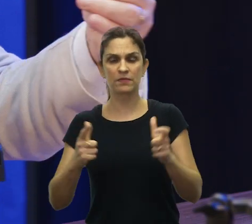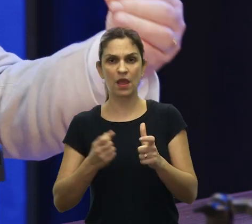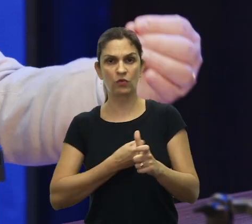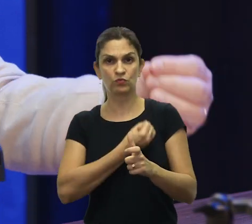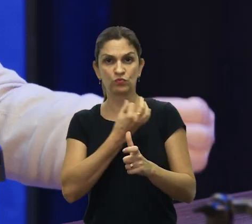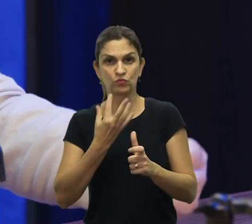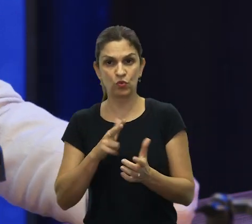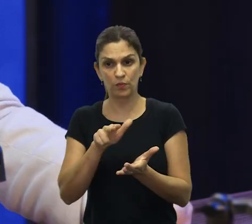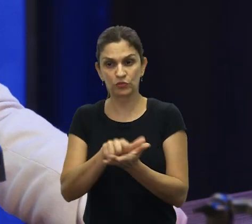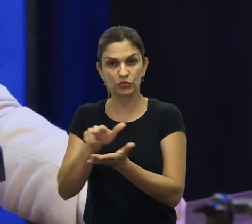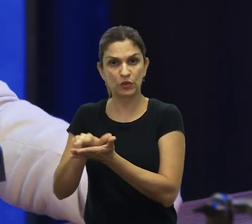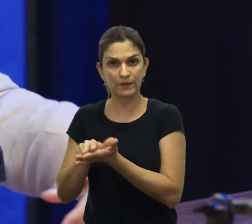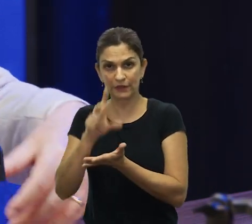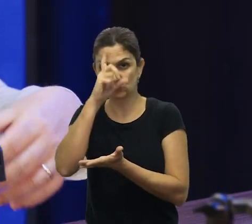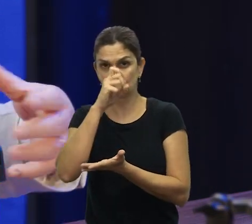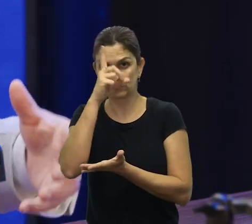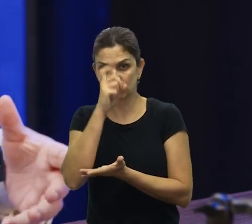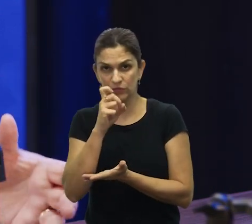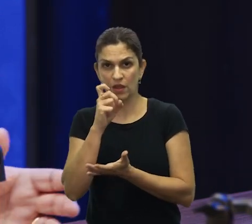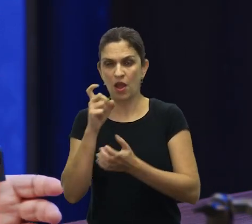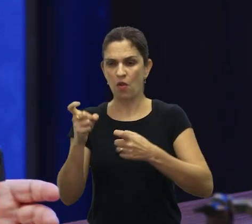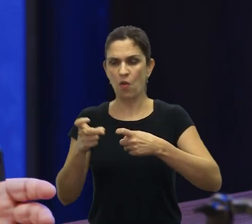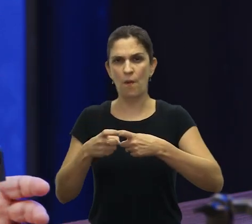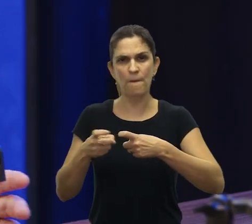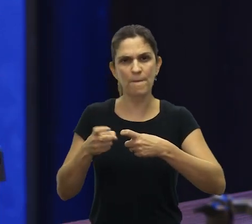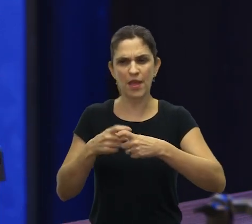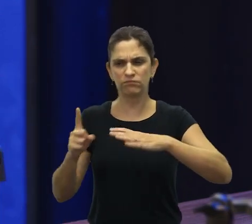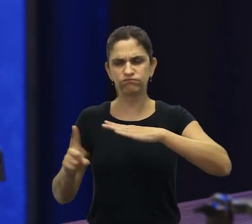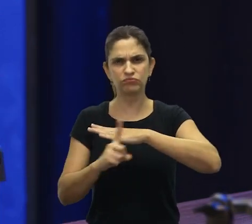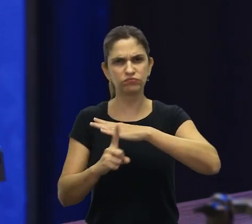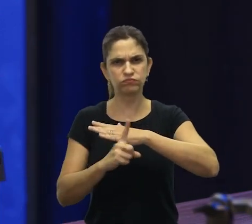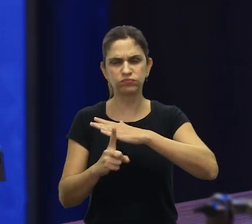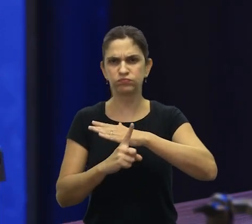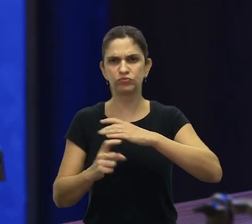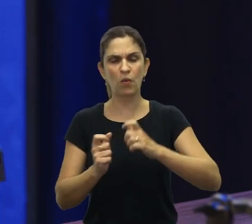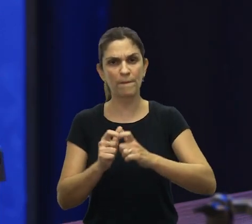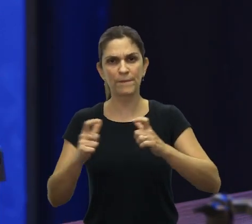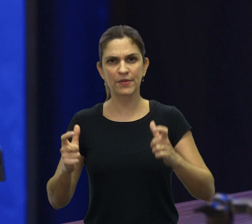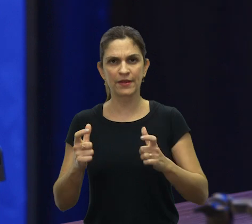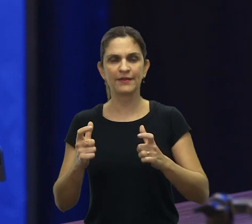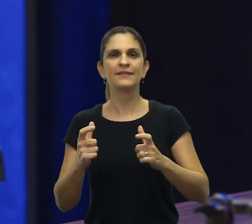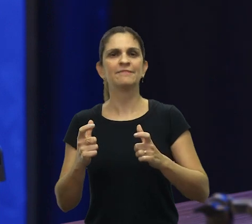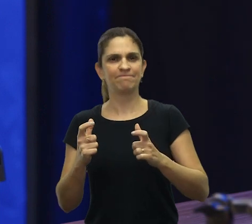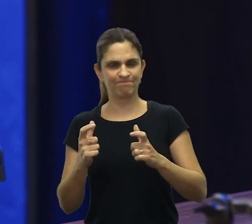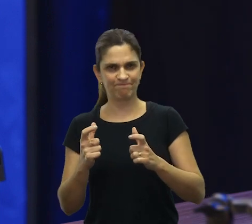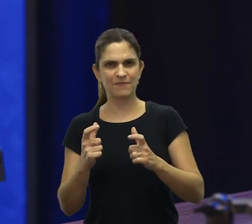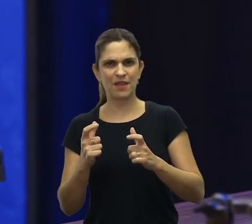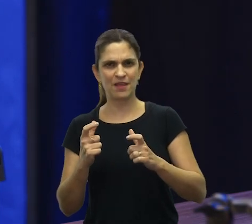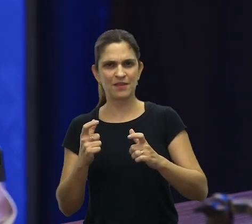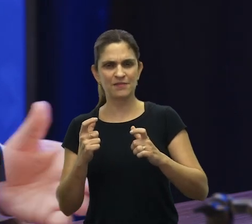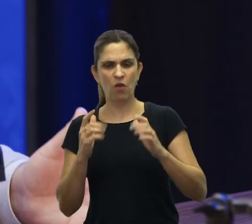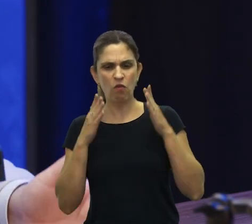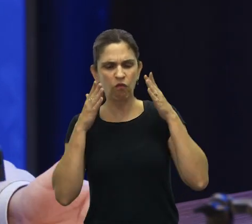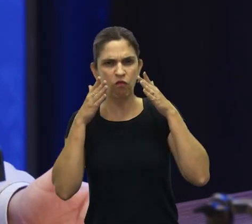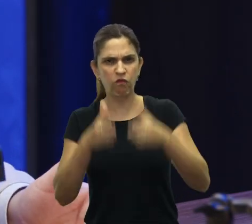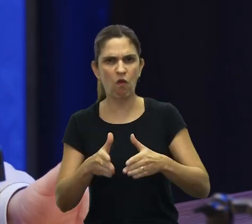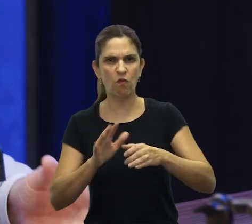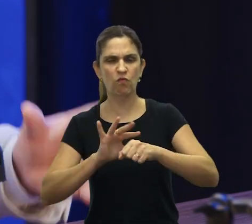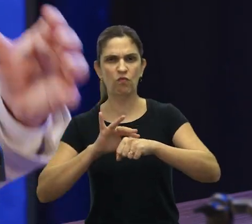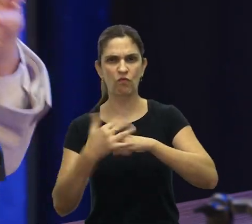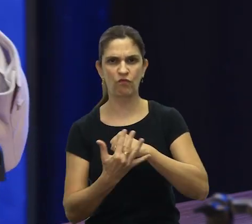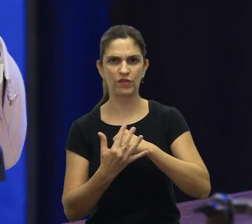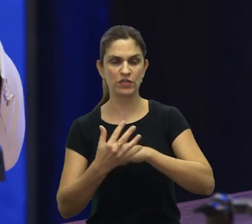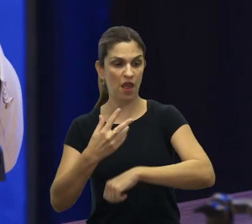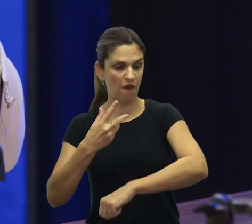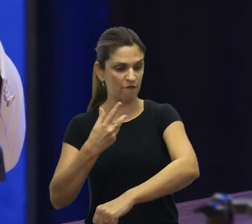UTI, de atendimento médico. Num primeiro momento, os profissionais da saúde foram para a guerra, porque não tinha nem vacina. Então, a